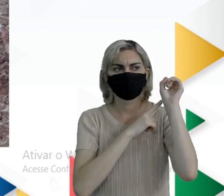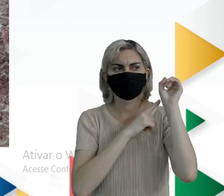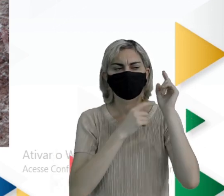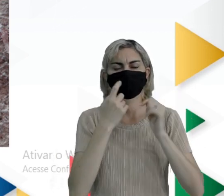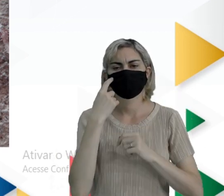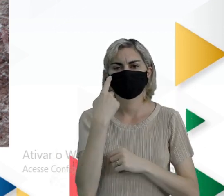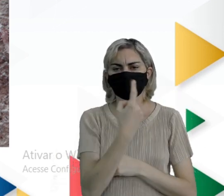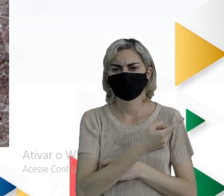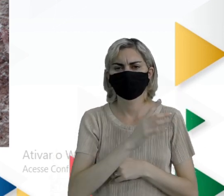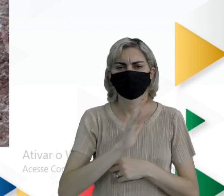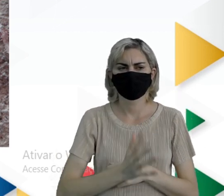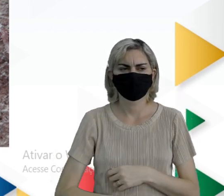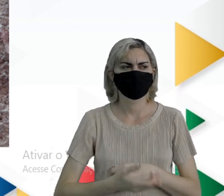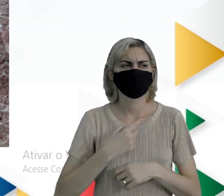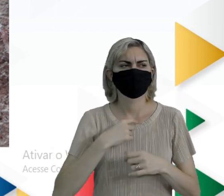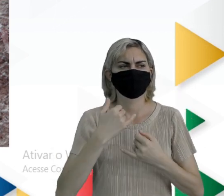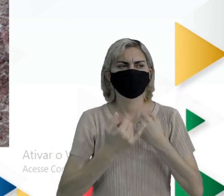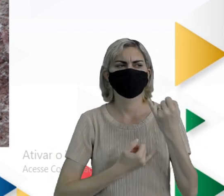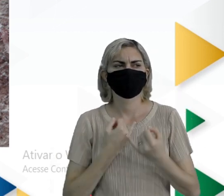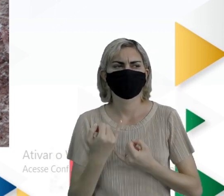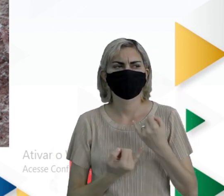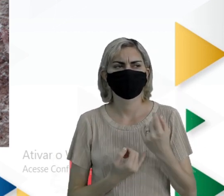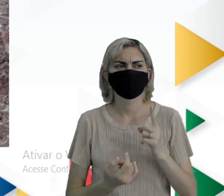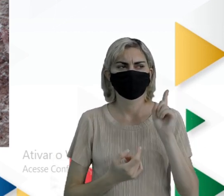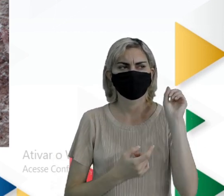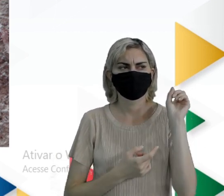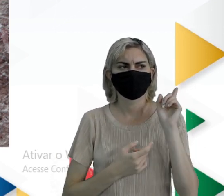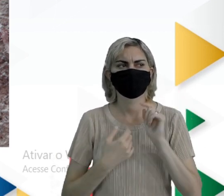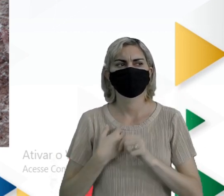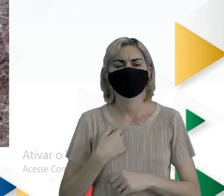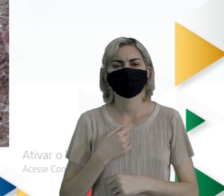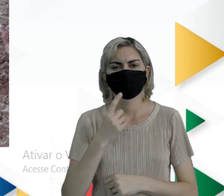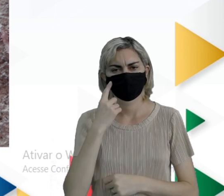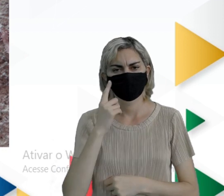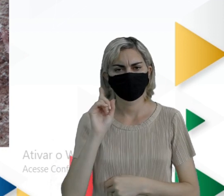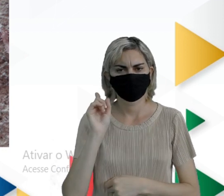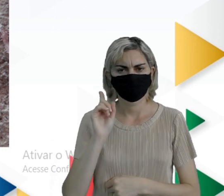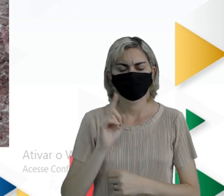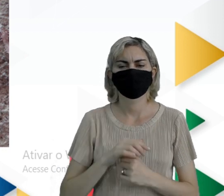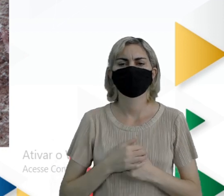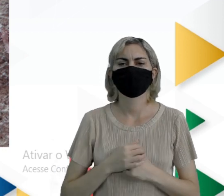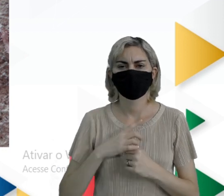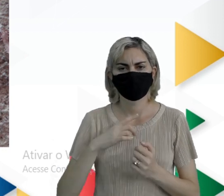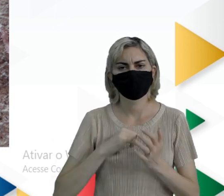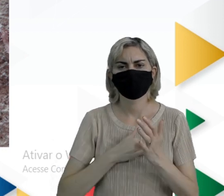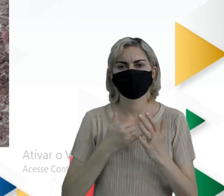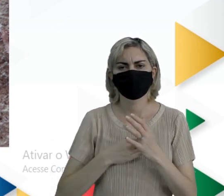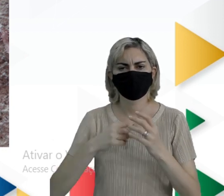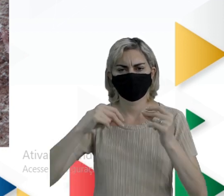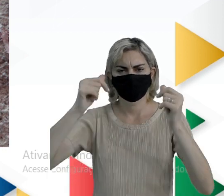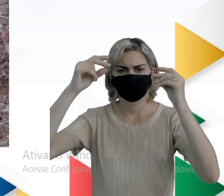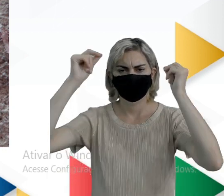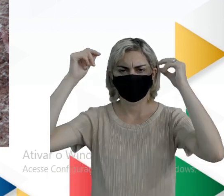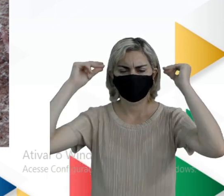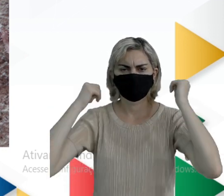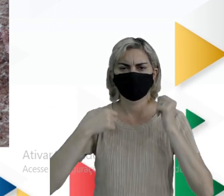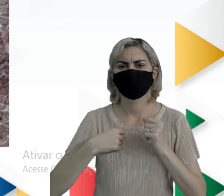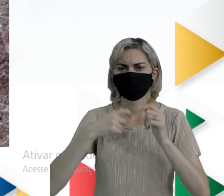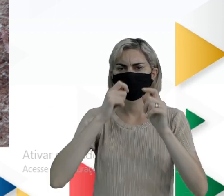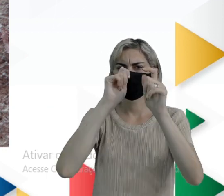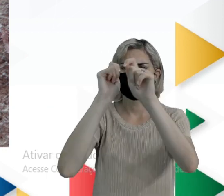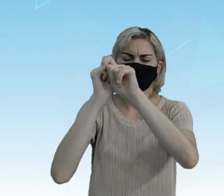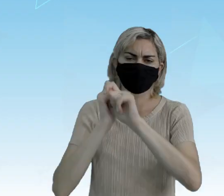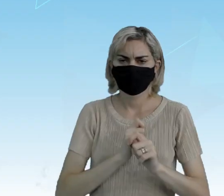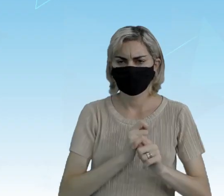vocês já veem o ato de jogar, é? O ato de jogar e brincar tem seus registros desde as marcas